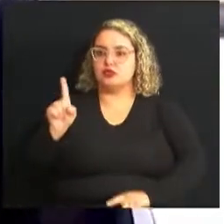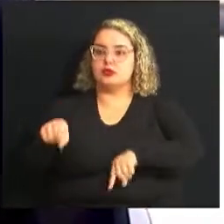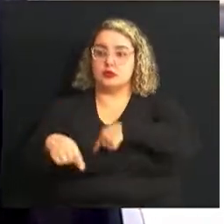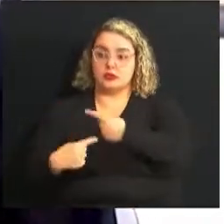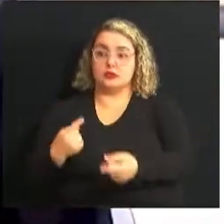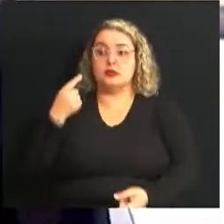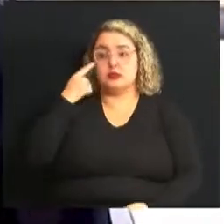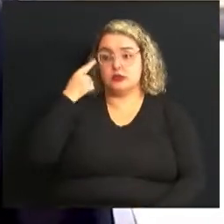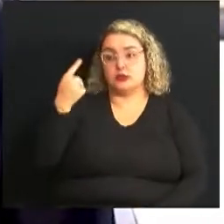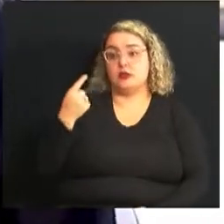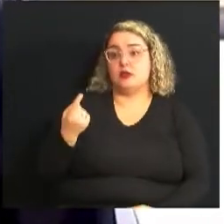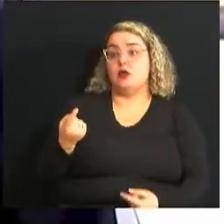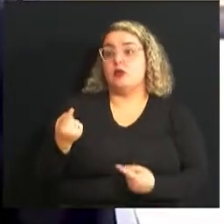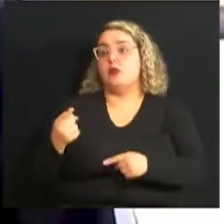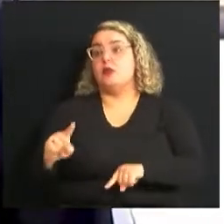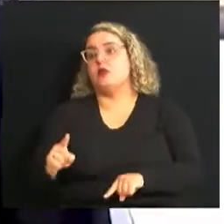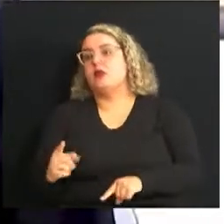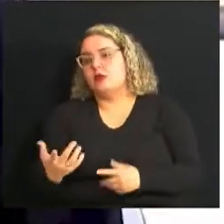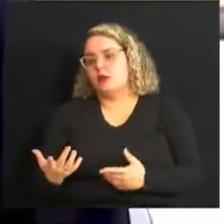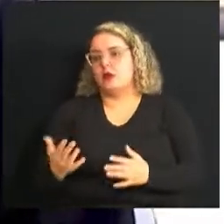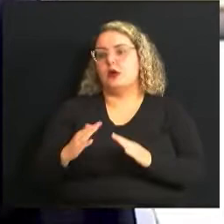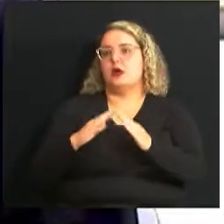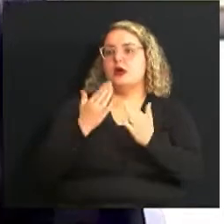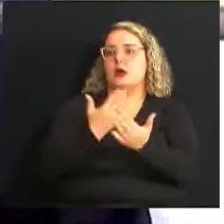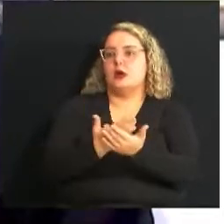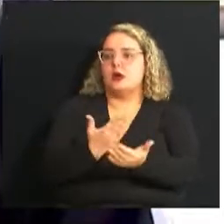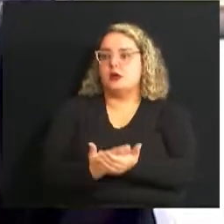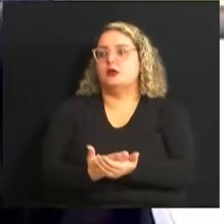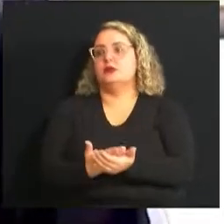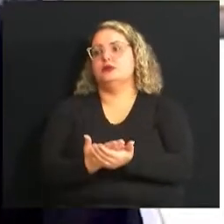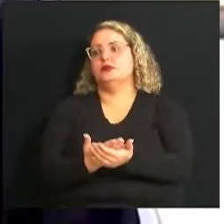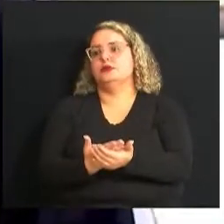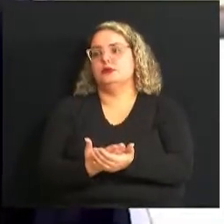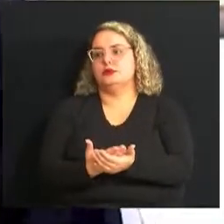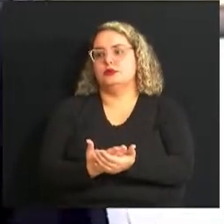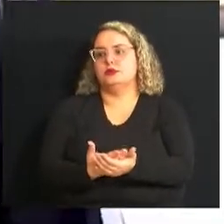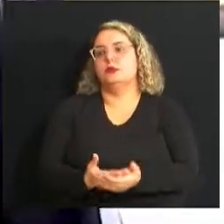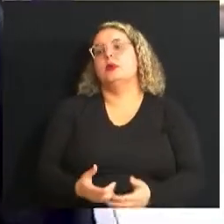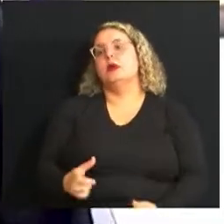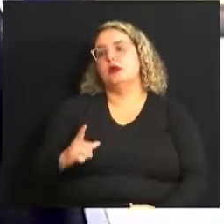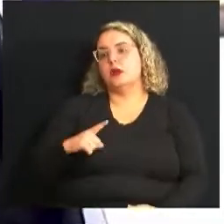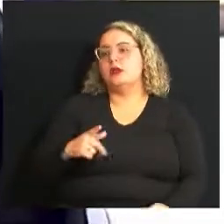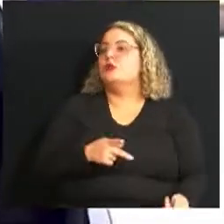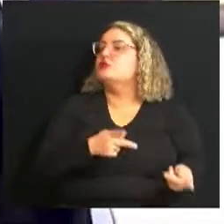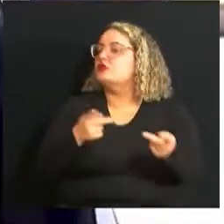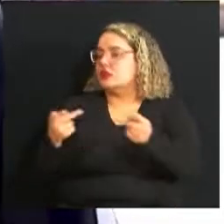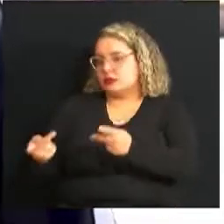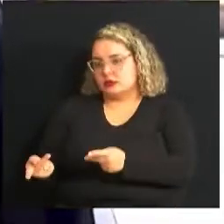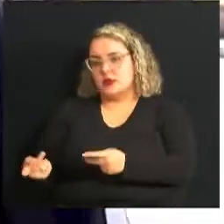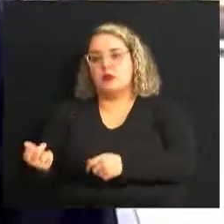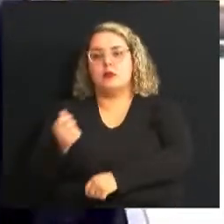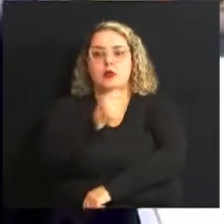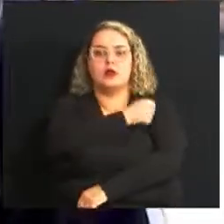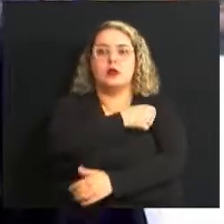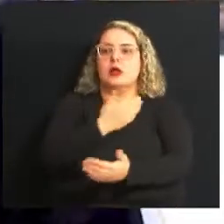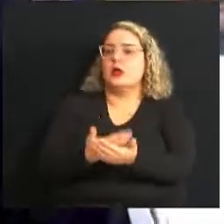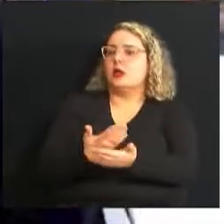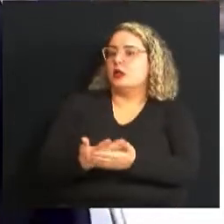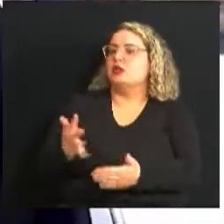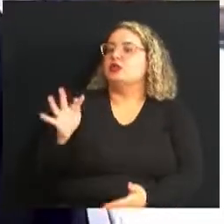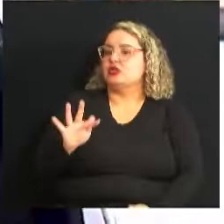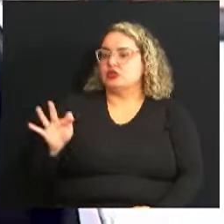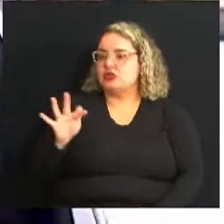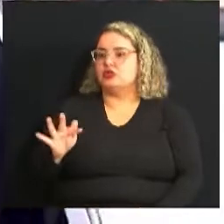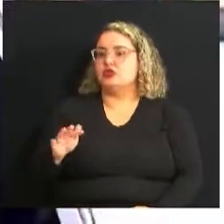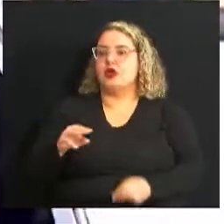você provoca as escolas e algumas situações para estarem sendo visitadas por alunos, escolas, faculdades, então é um museu a céu